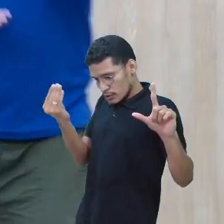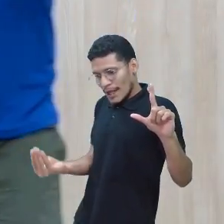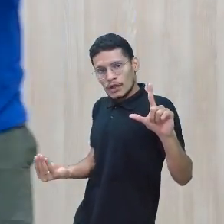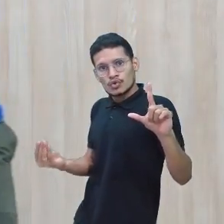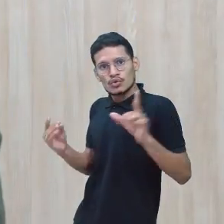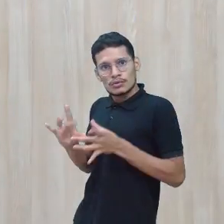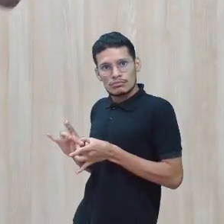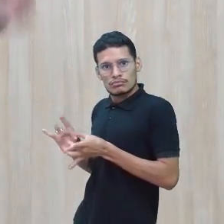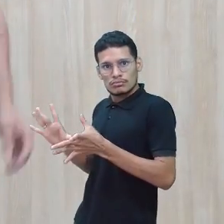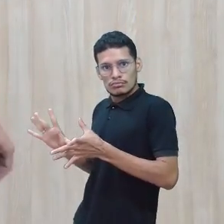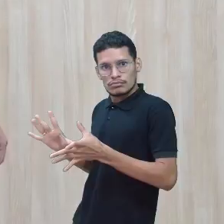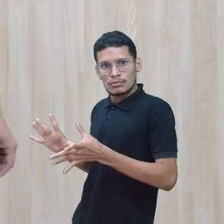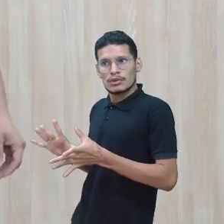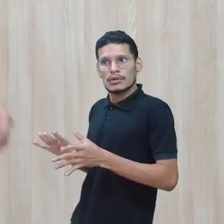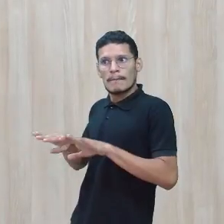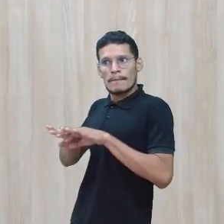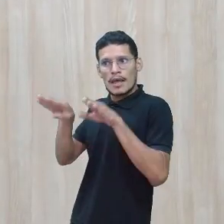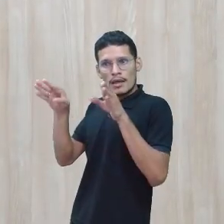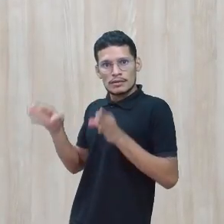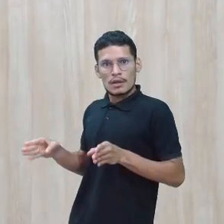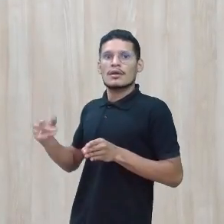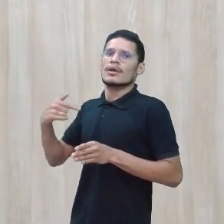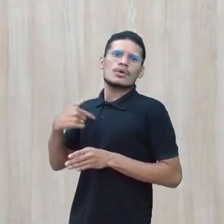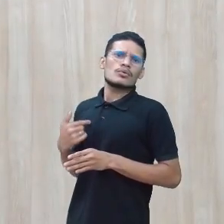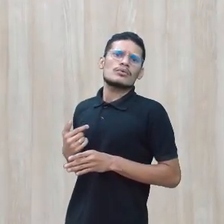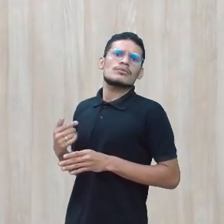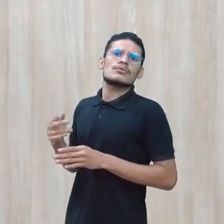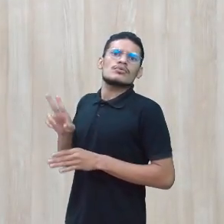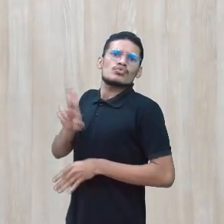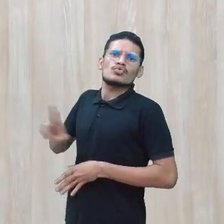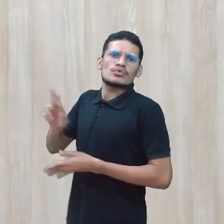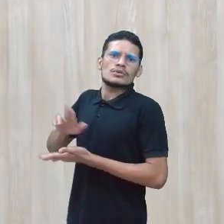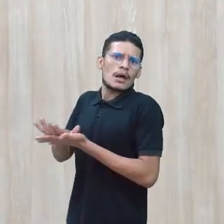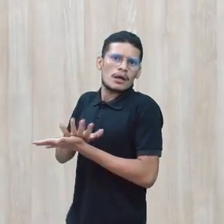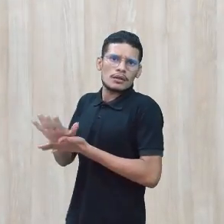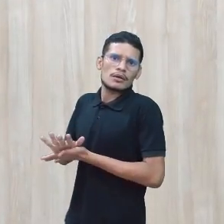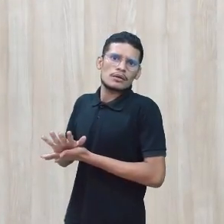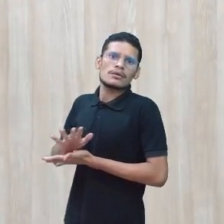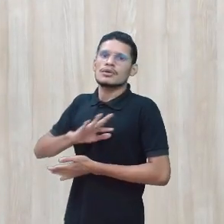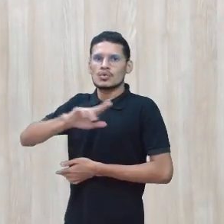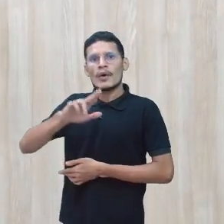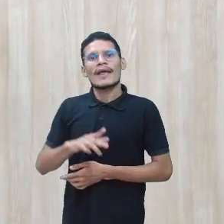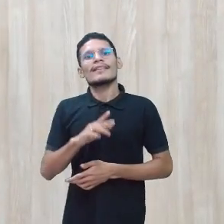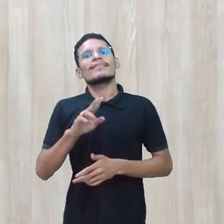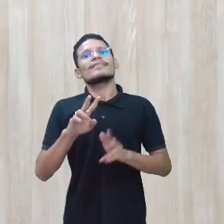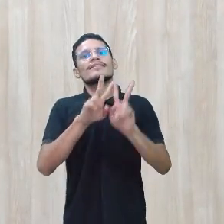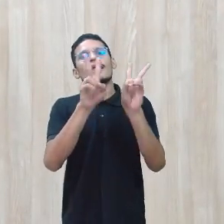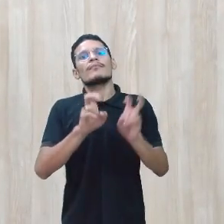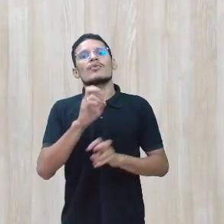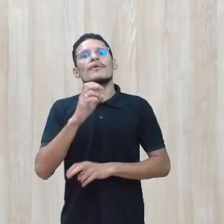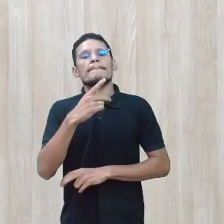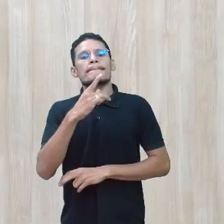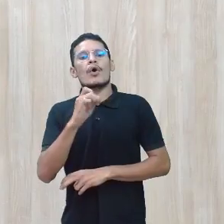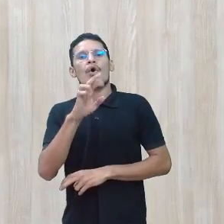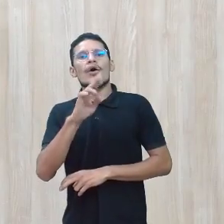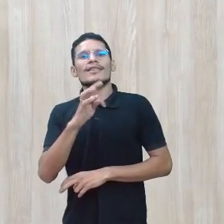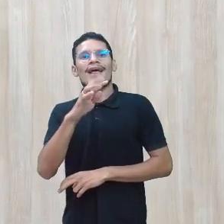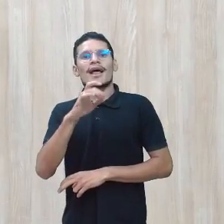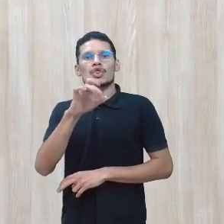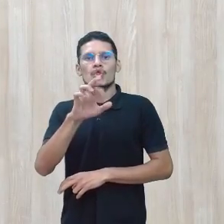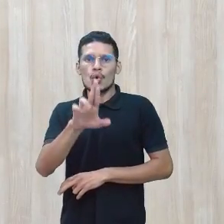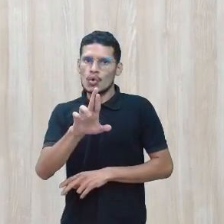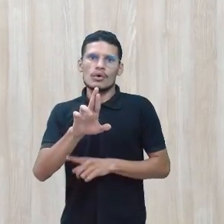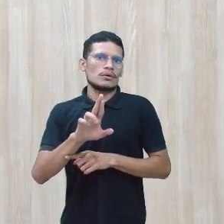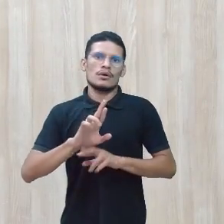né, na mesa, eu já não porto mais. E aí esse termo não é utilizado. Utilizado agora é pessoa